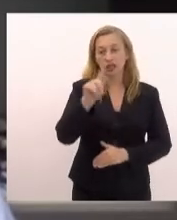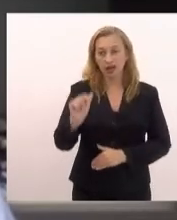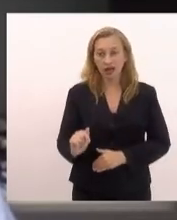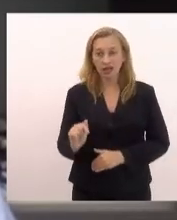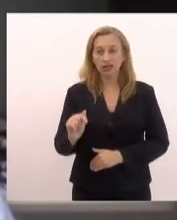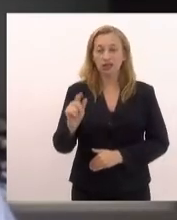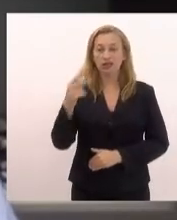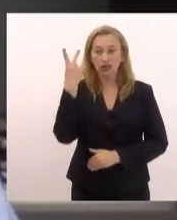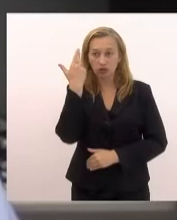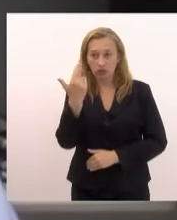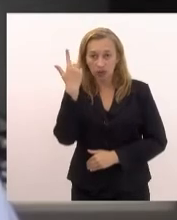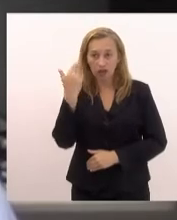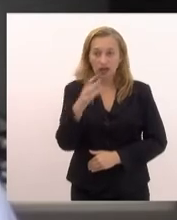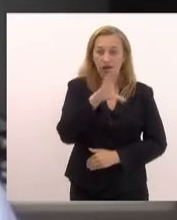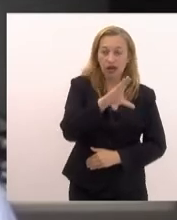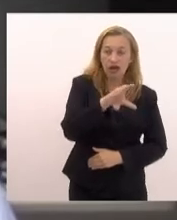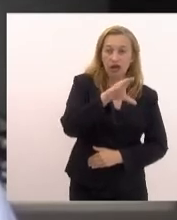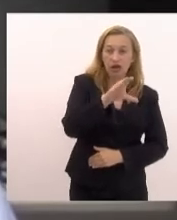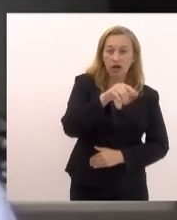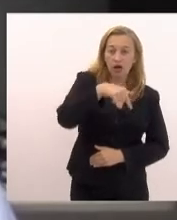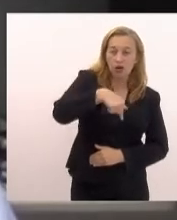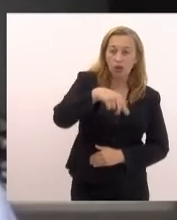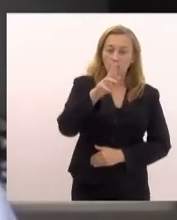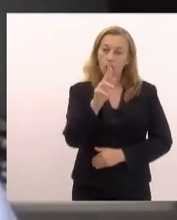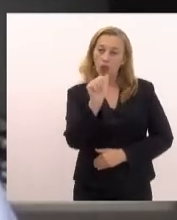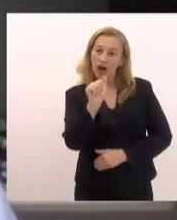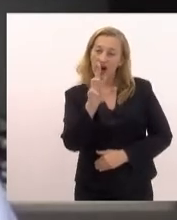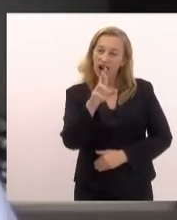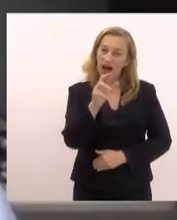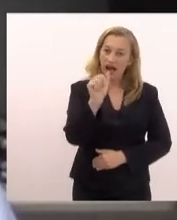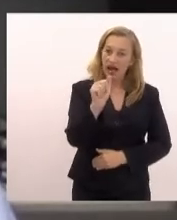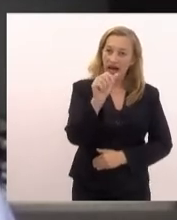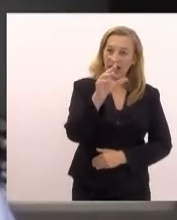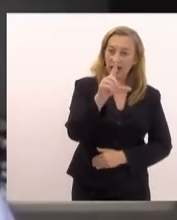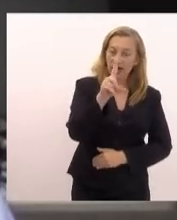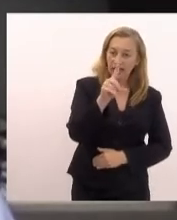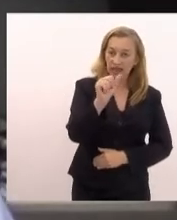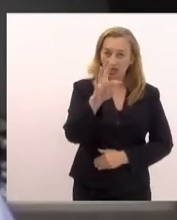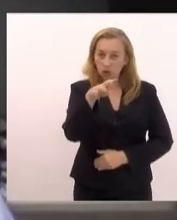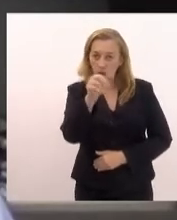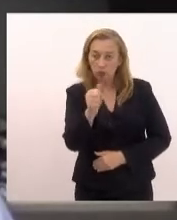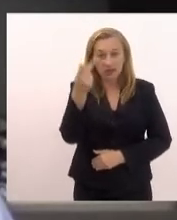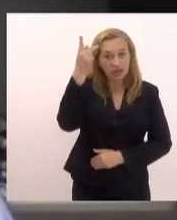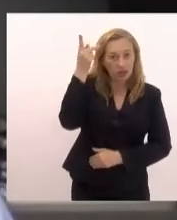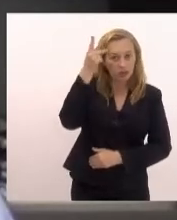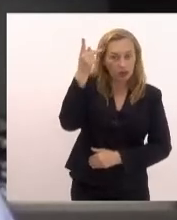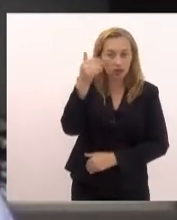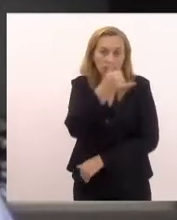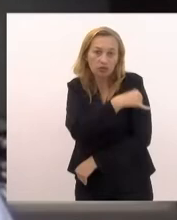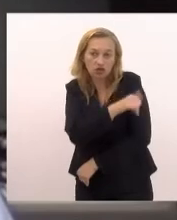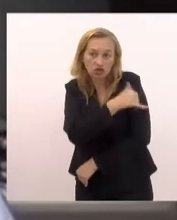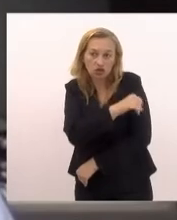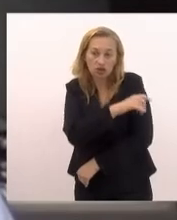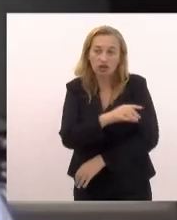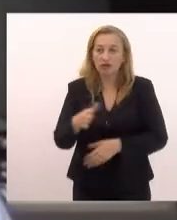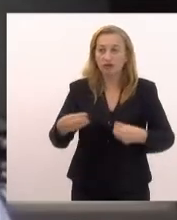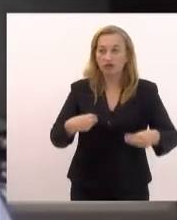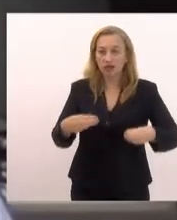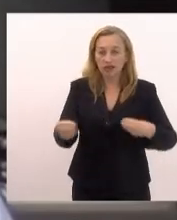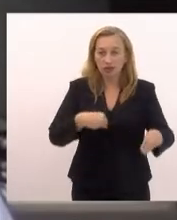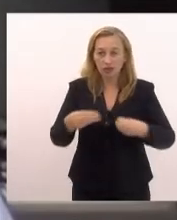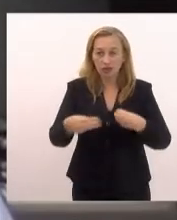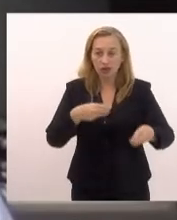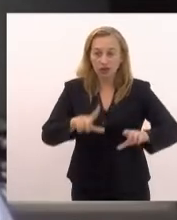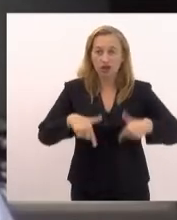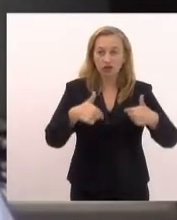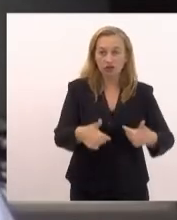de Caraguatatuba, em São Paulo, e a de Cabiúnas, no Rio de Janeiro, fornecendo mais flexibilidade